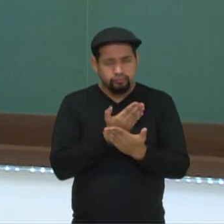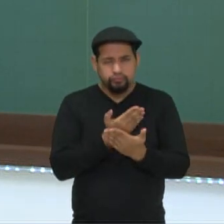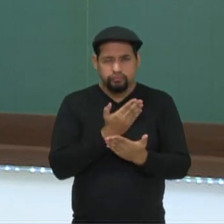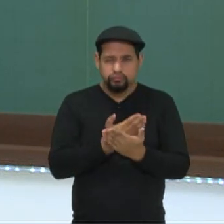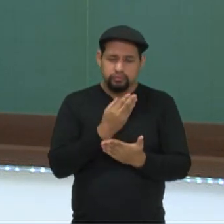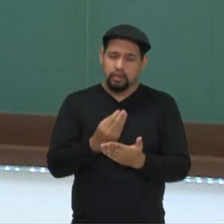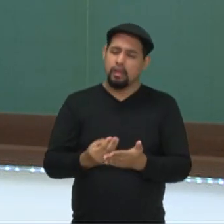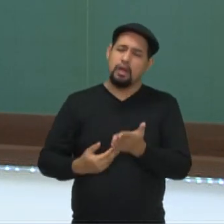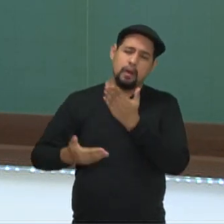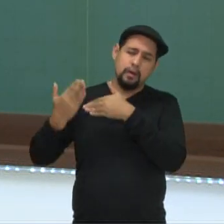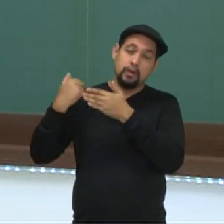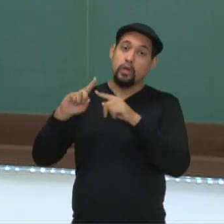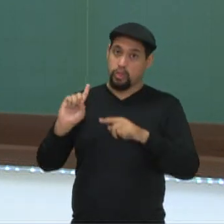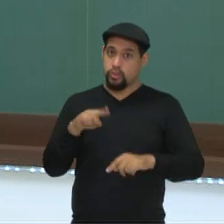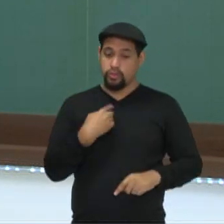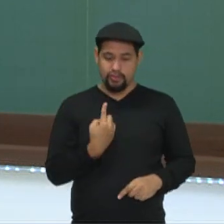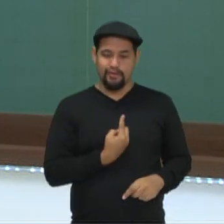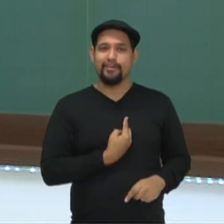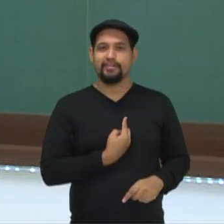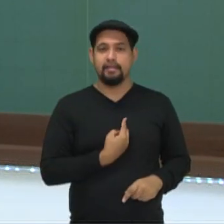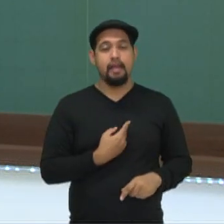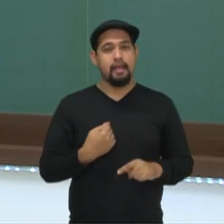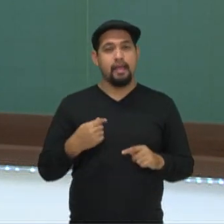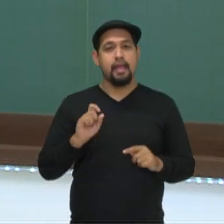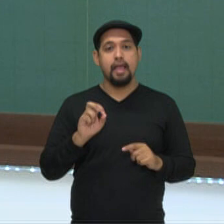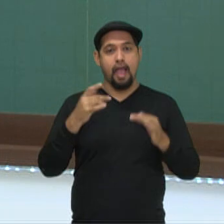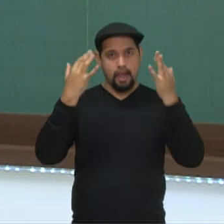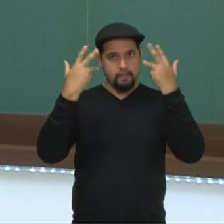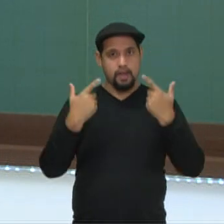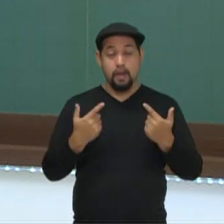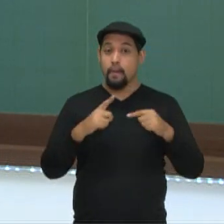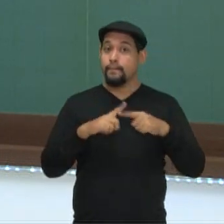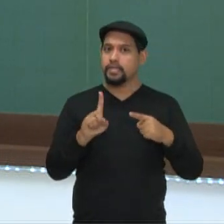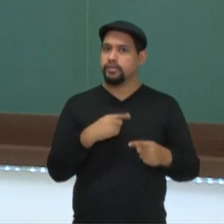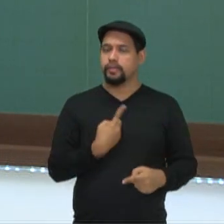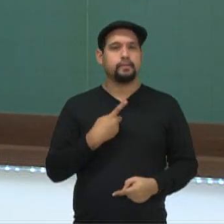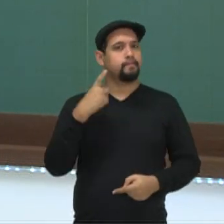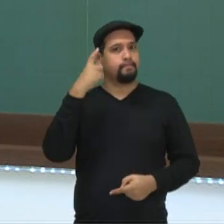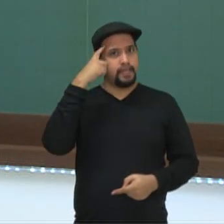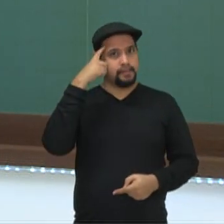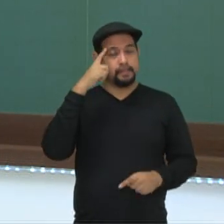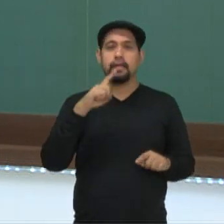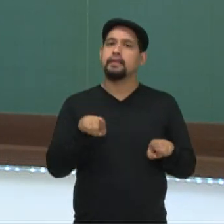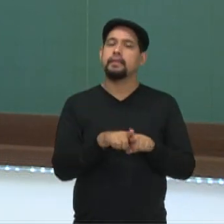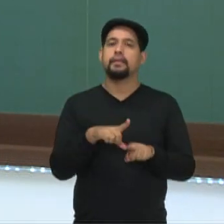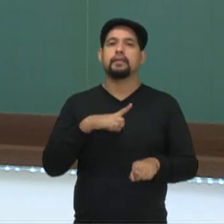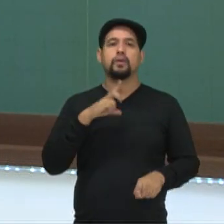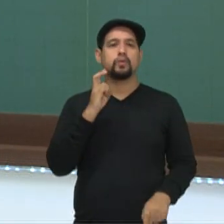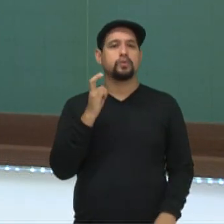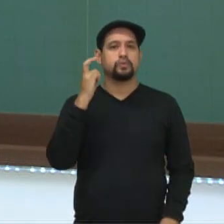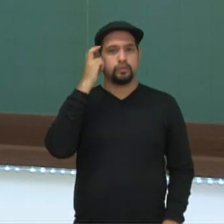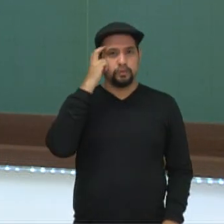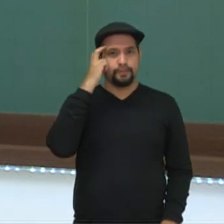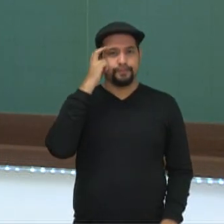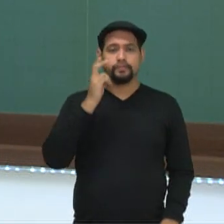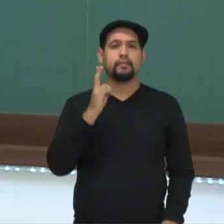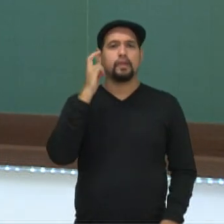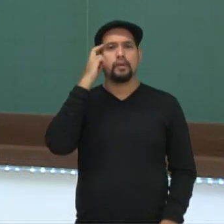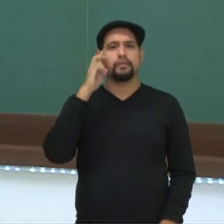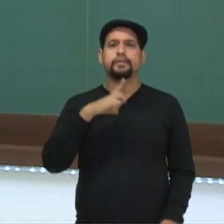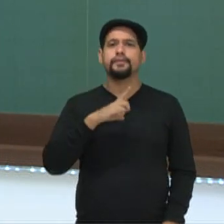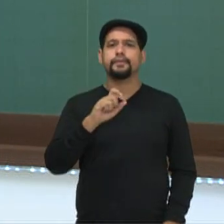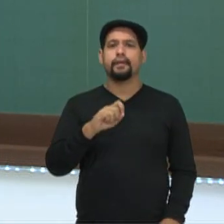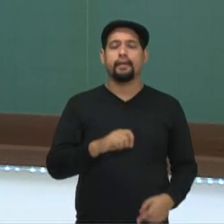nós, claro, somos animais racionais, mas somos animais que têm cultura. E dentro da cultura está